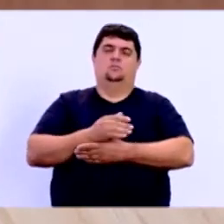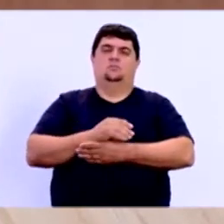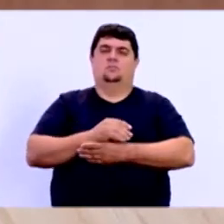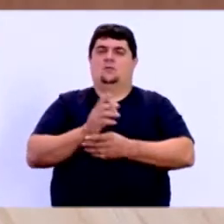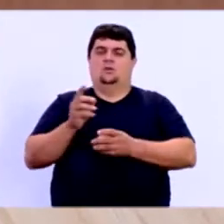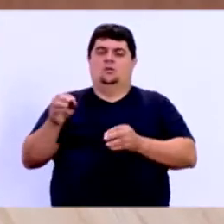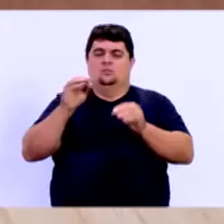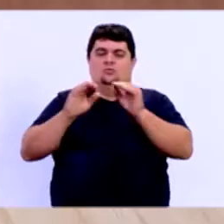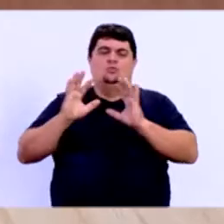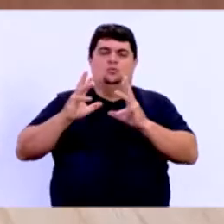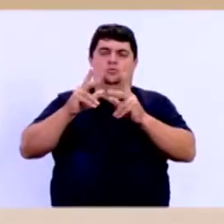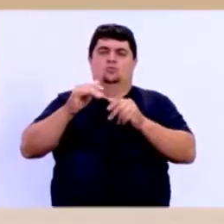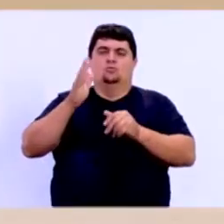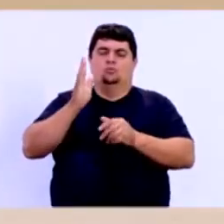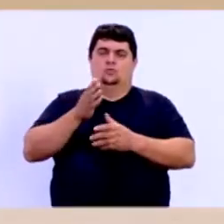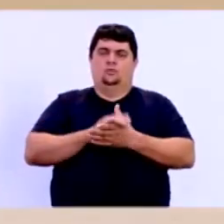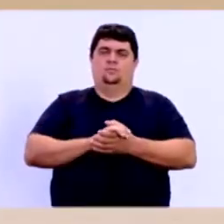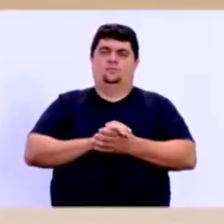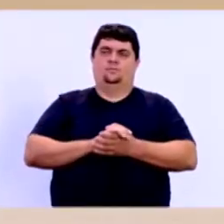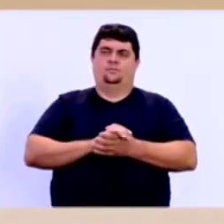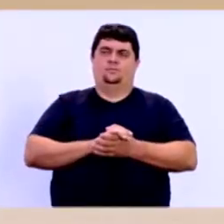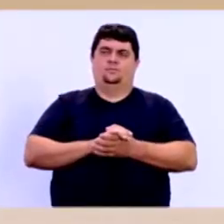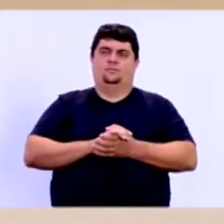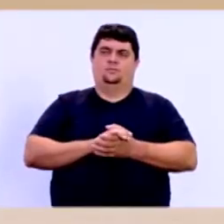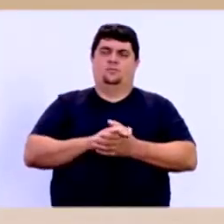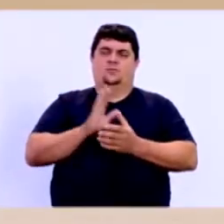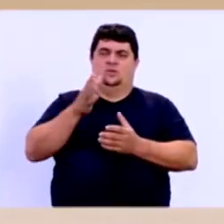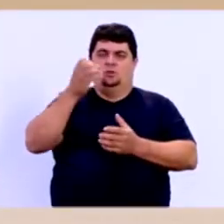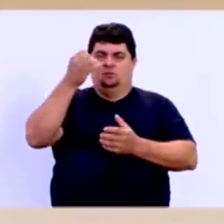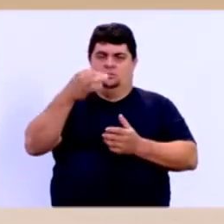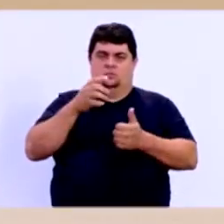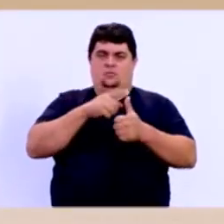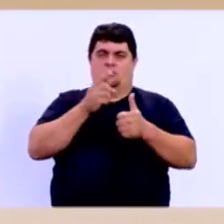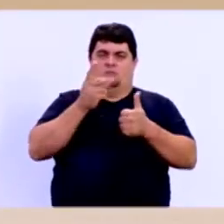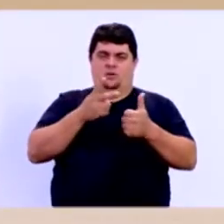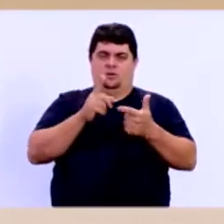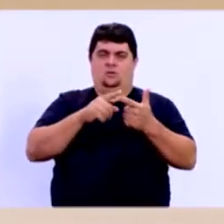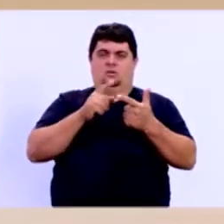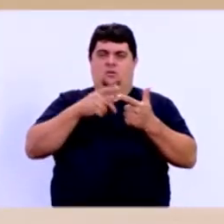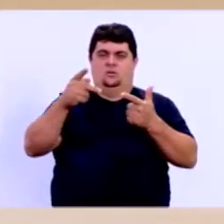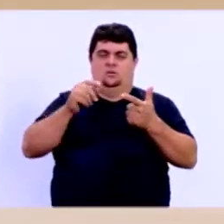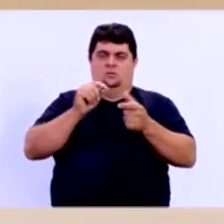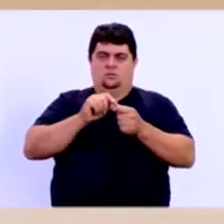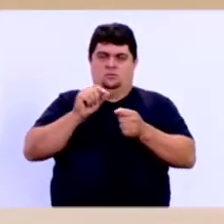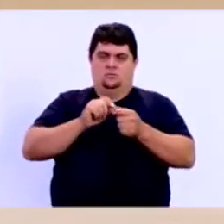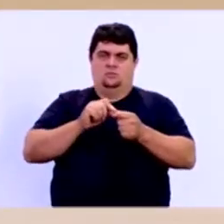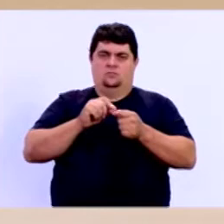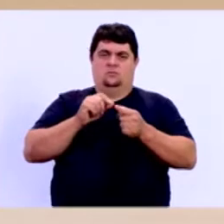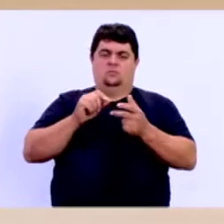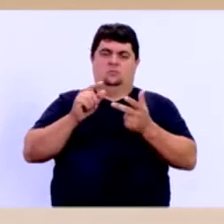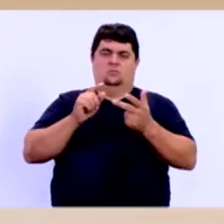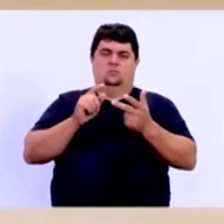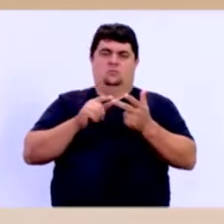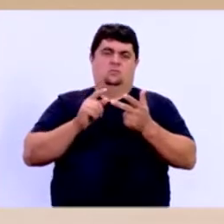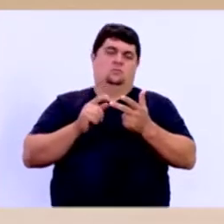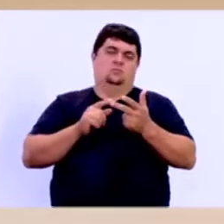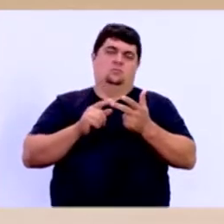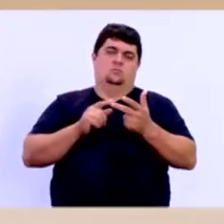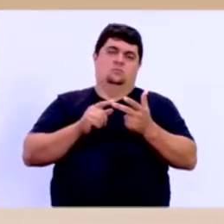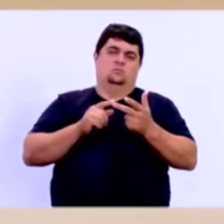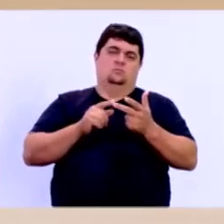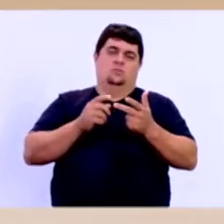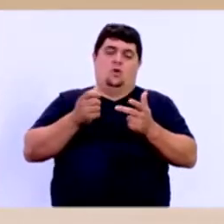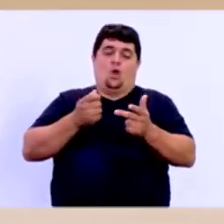valor a esse produto. Então a gente já falou sobre a venda, o processo de produção. Tem como a gente saber sobre o processo